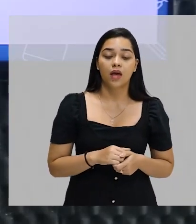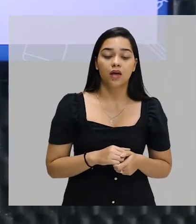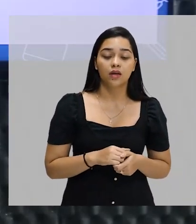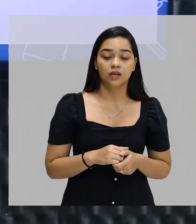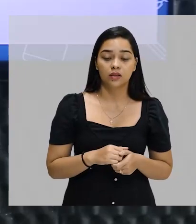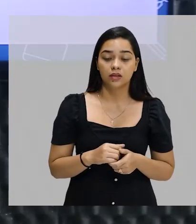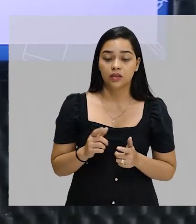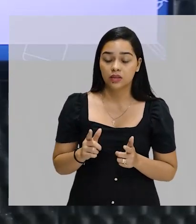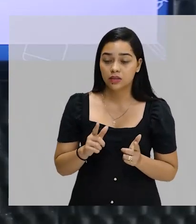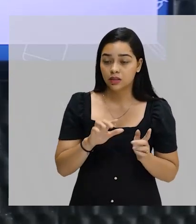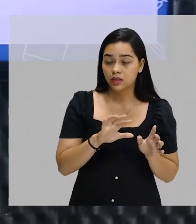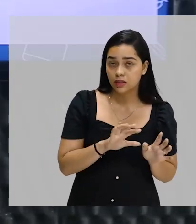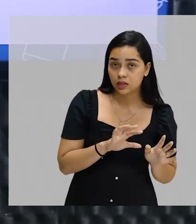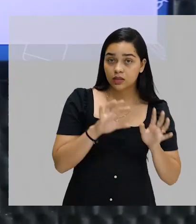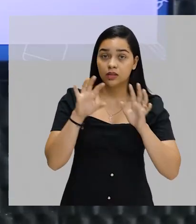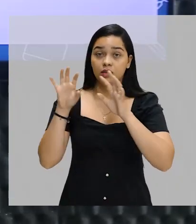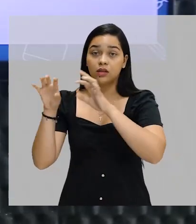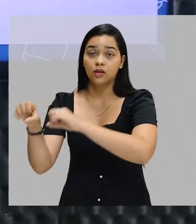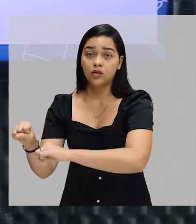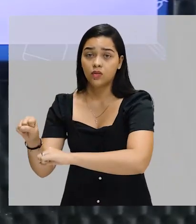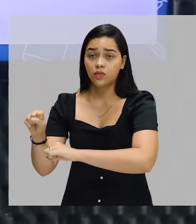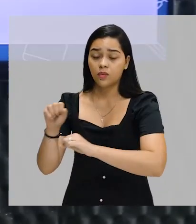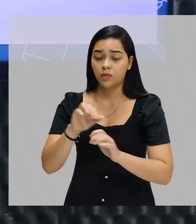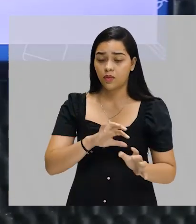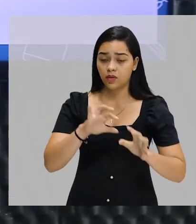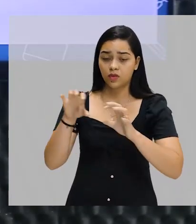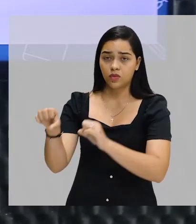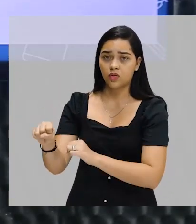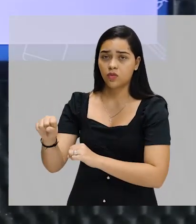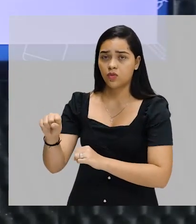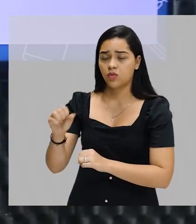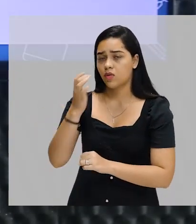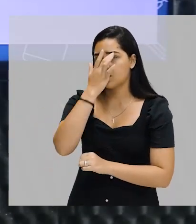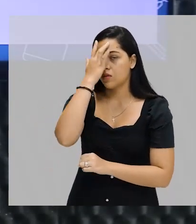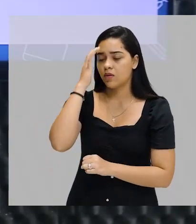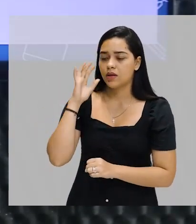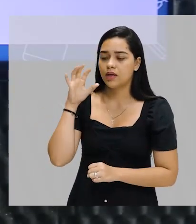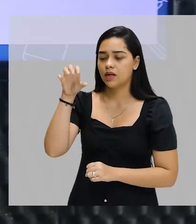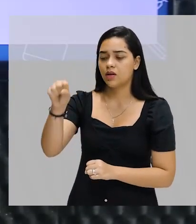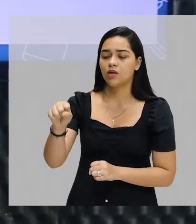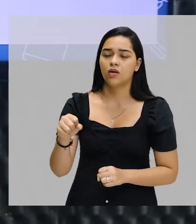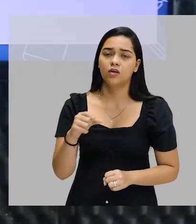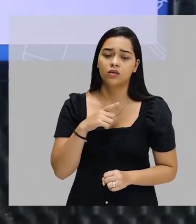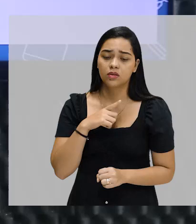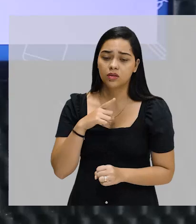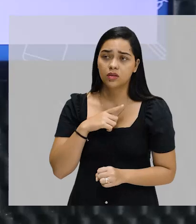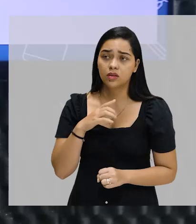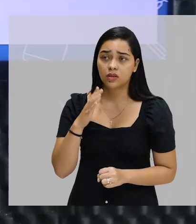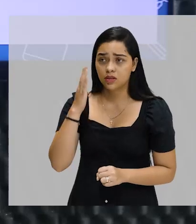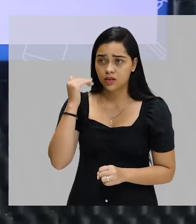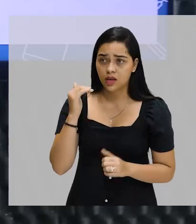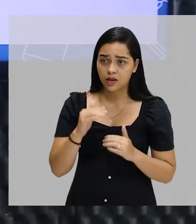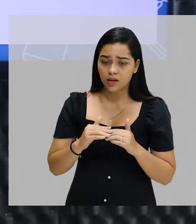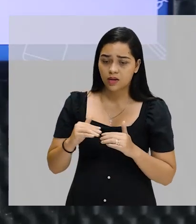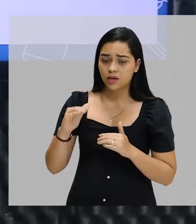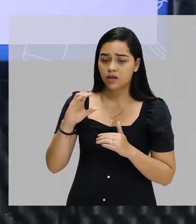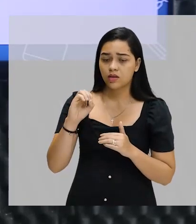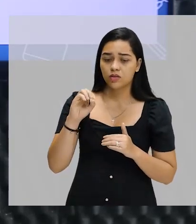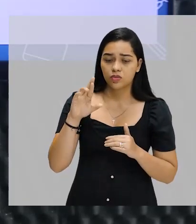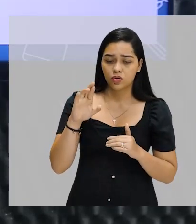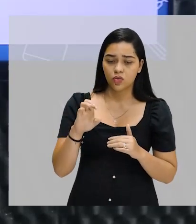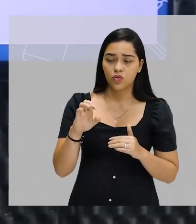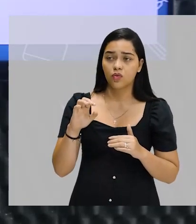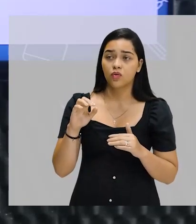Atirou-se sobre, ó, direção. Pode ser por cima. Você já sabe que sobre é por